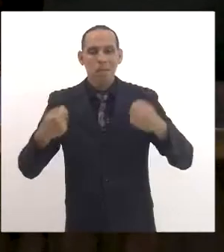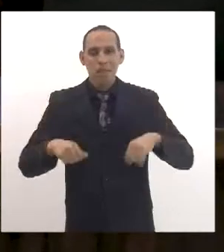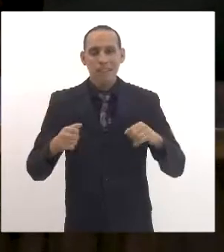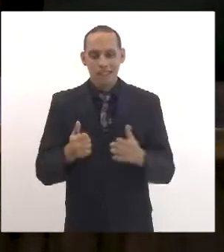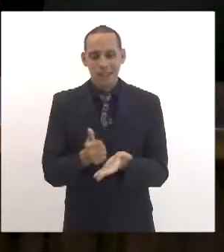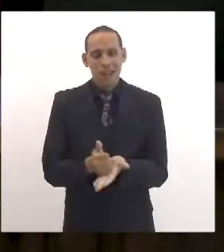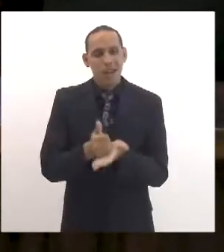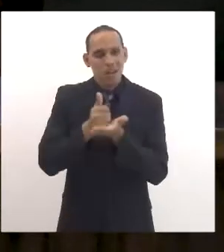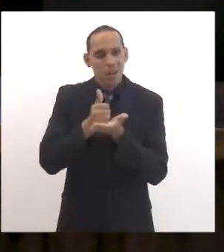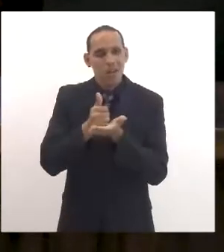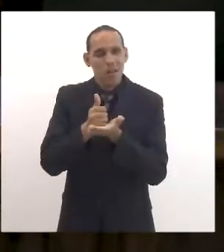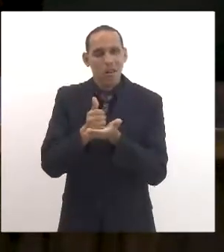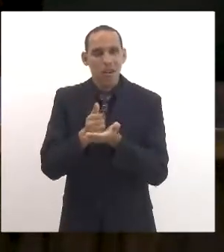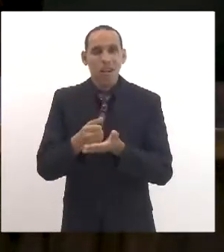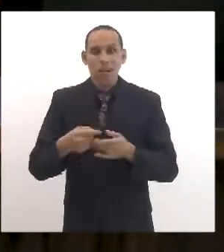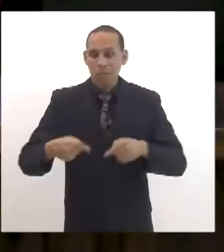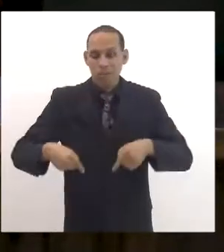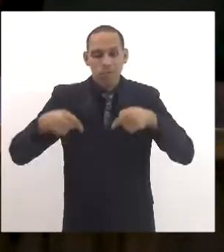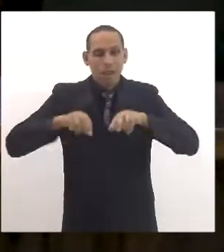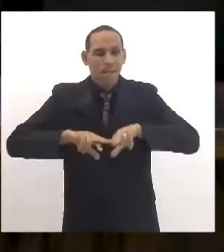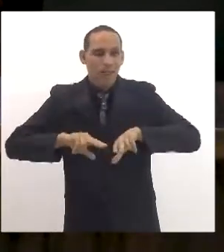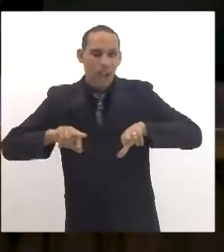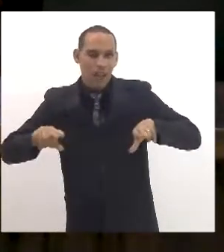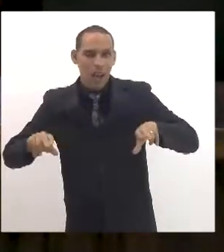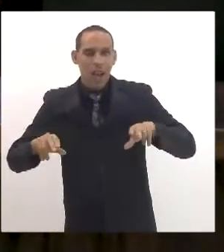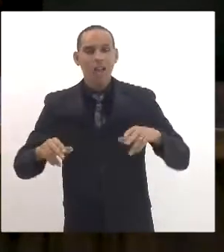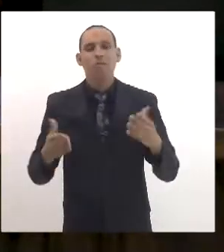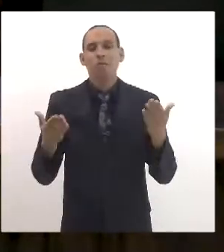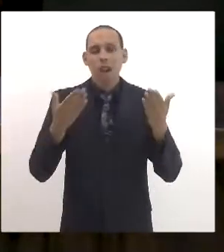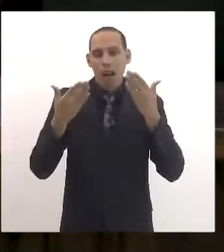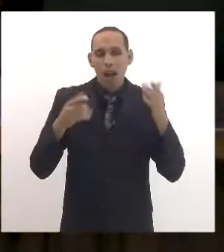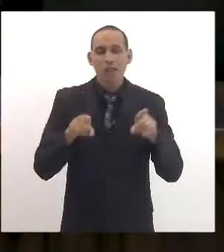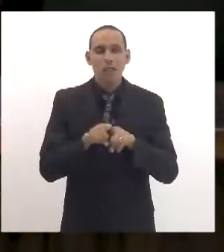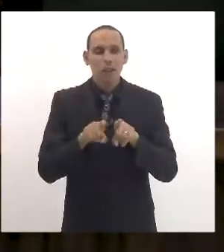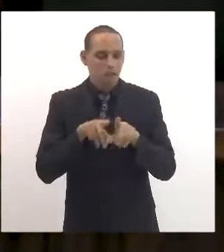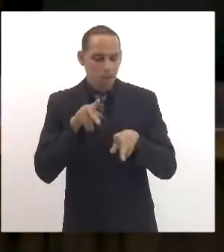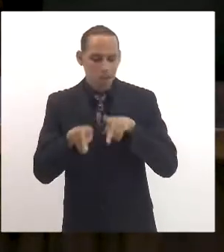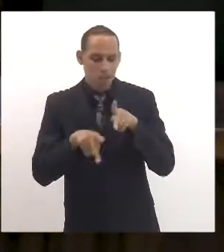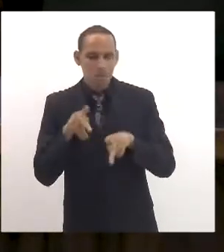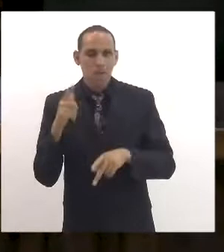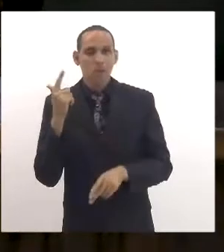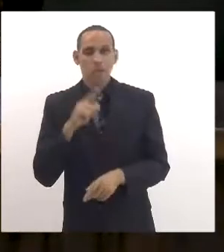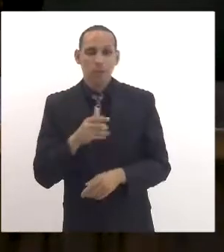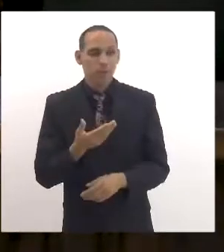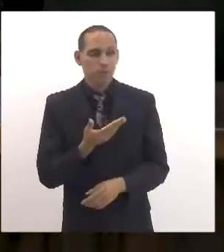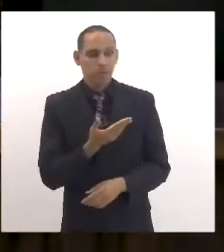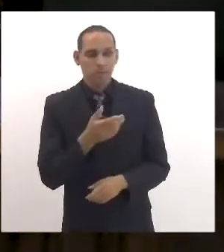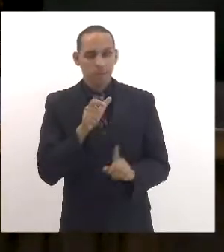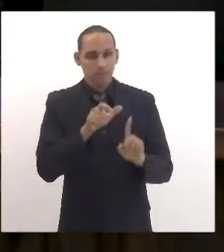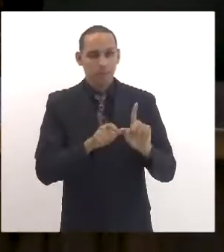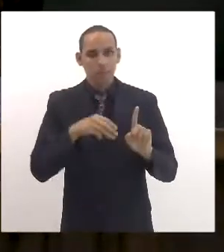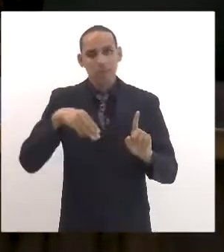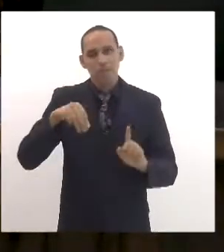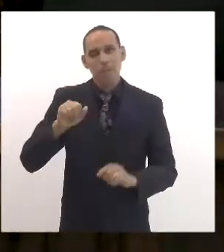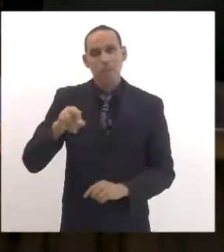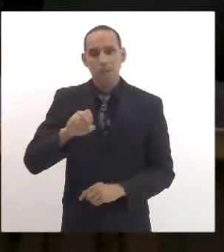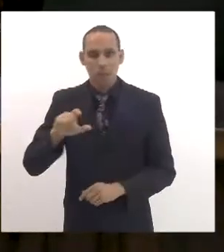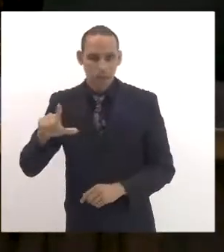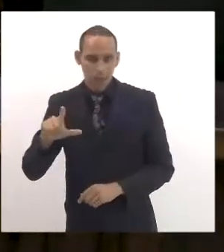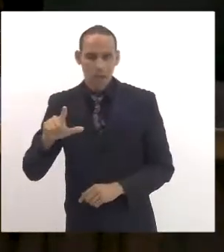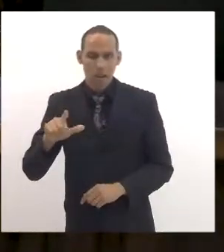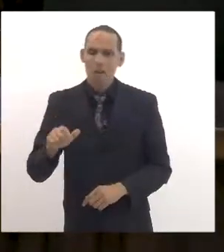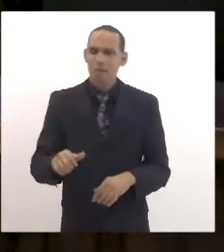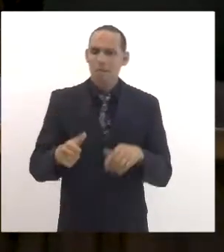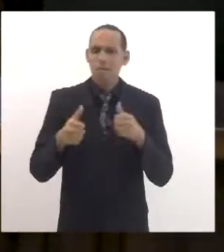responder aos desafios e atender e incluir a nossa população. Manuel Heitor foi particularmente bem-sucedido